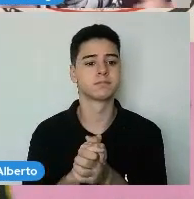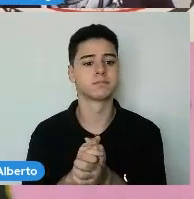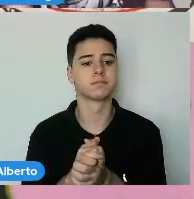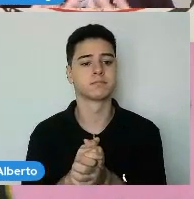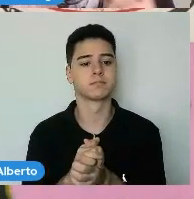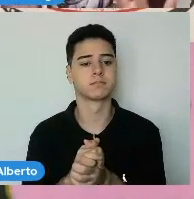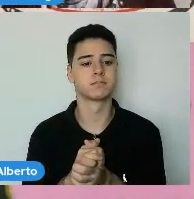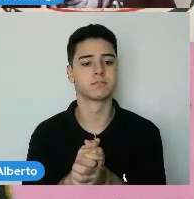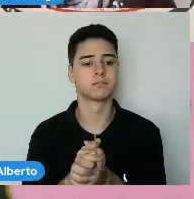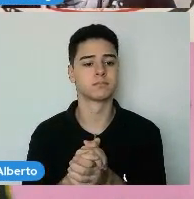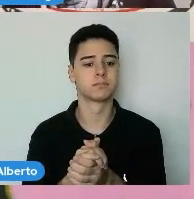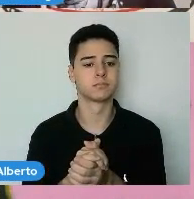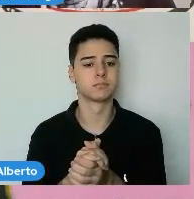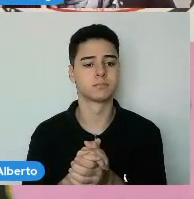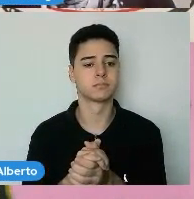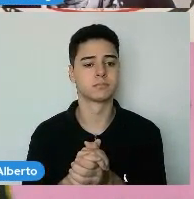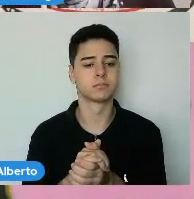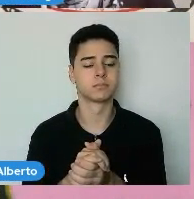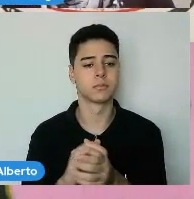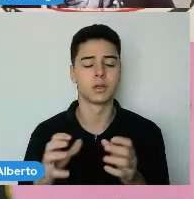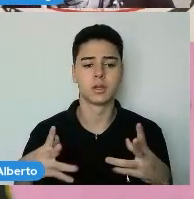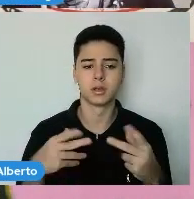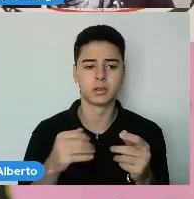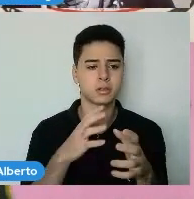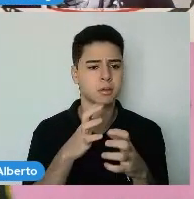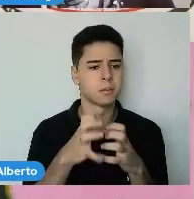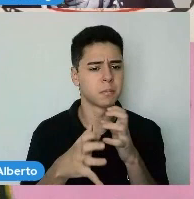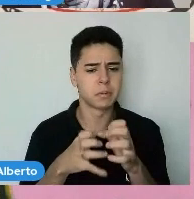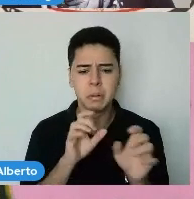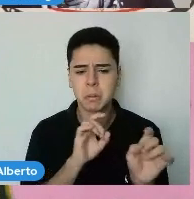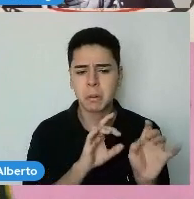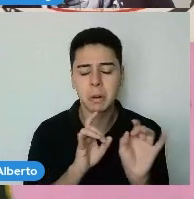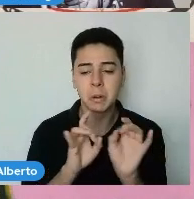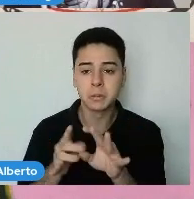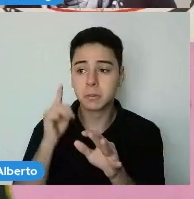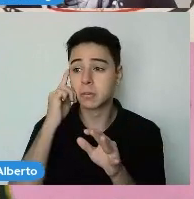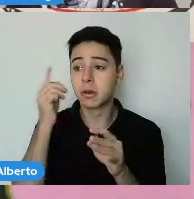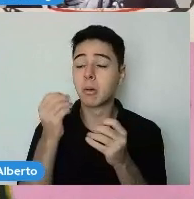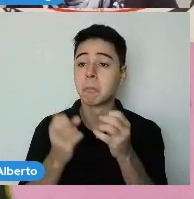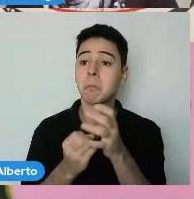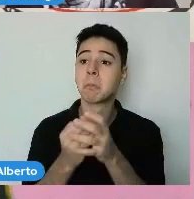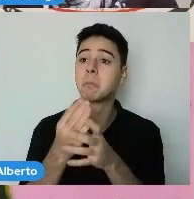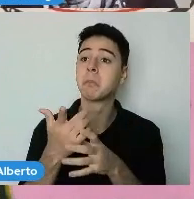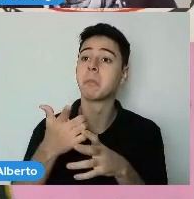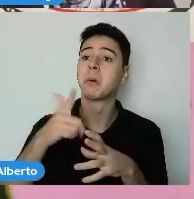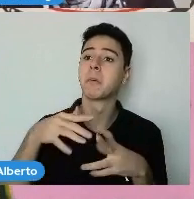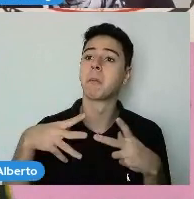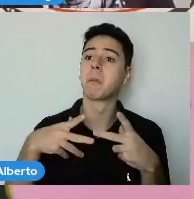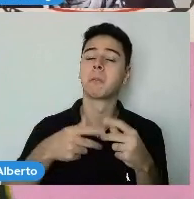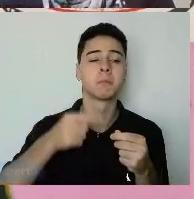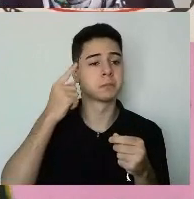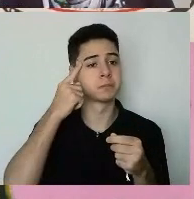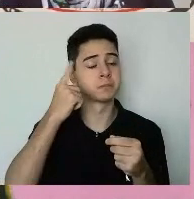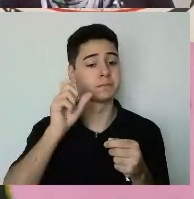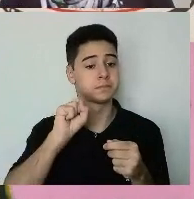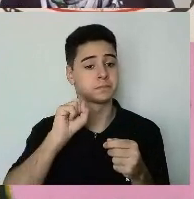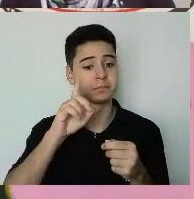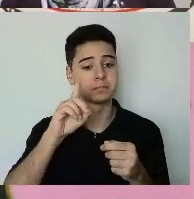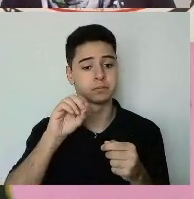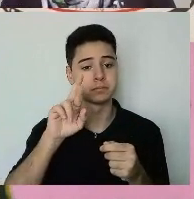e da batalha diária, né, para pensar em como se reconstruir diante disso. Dori